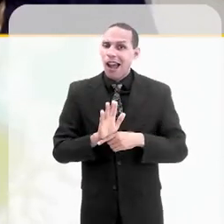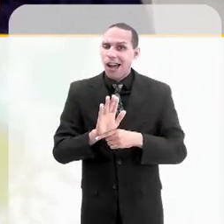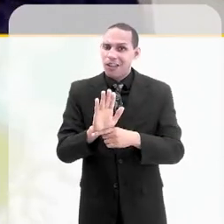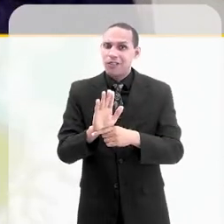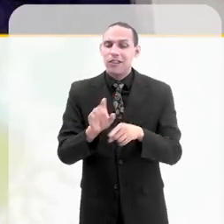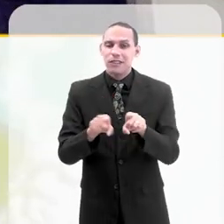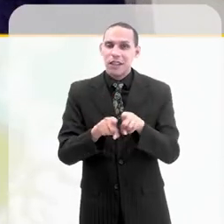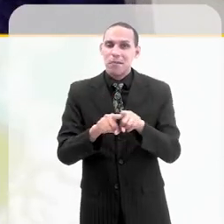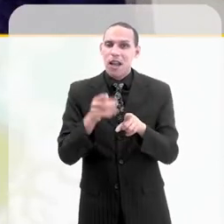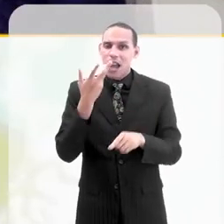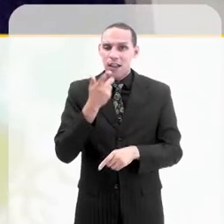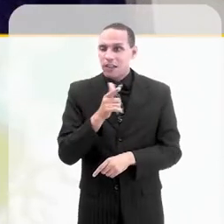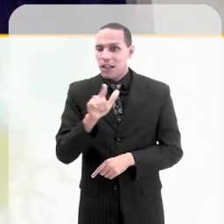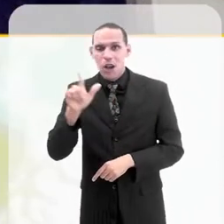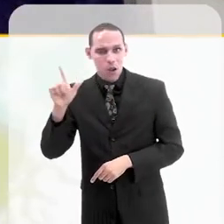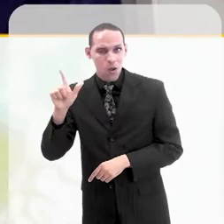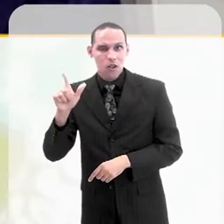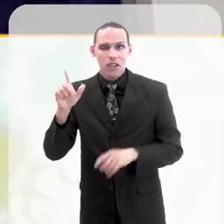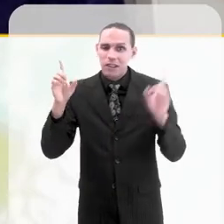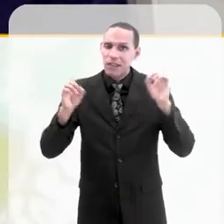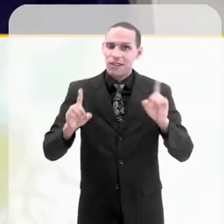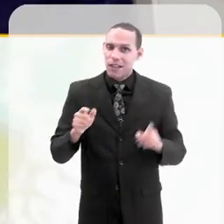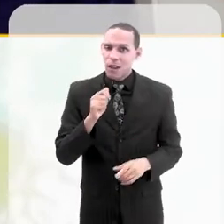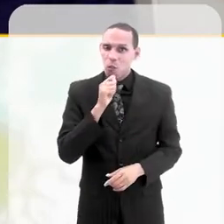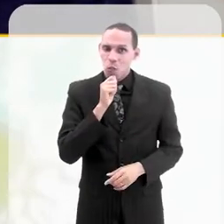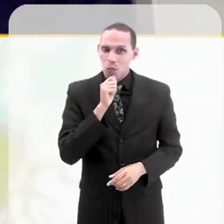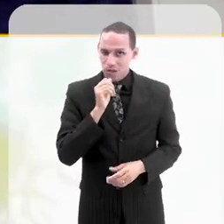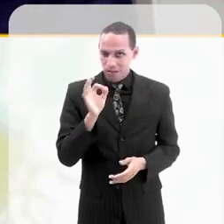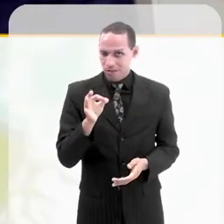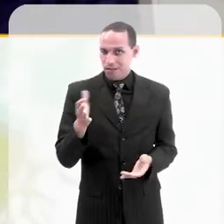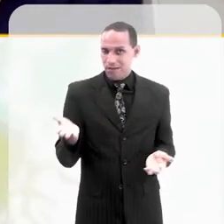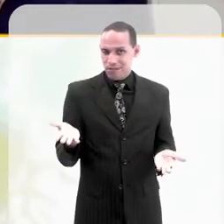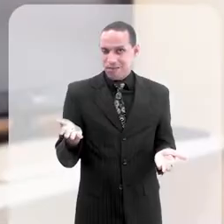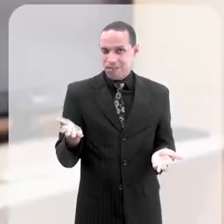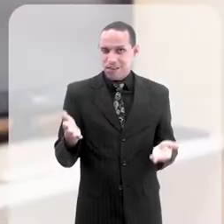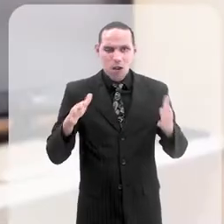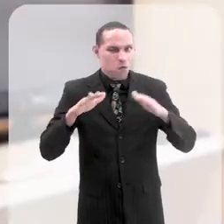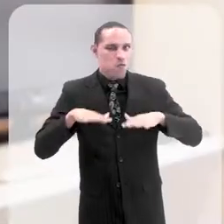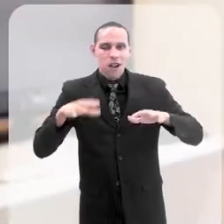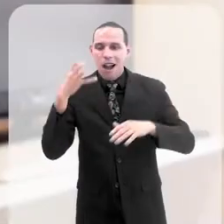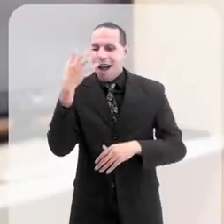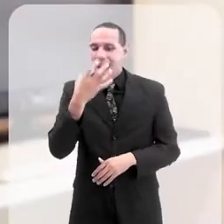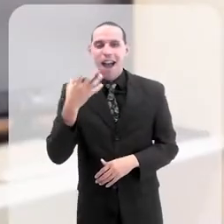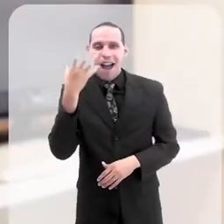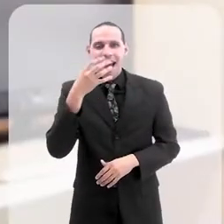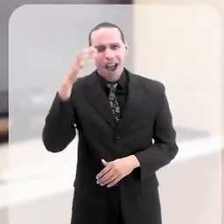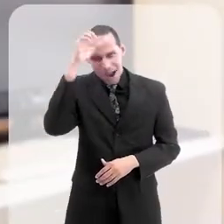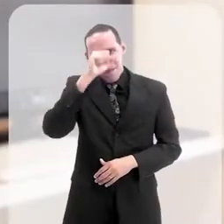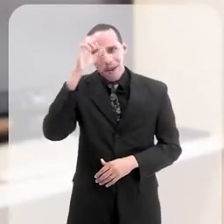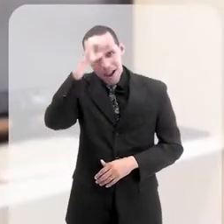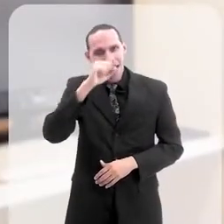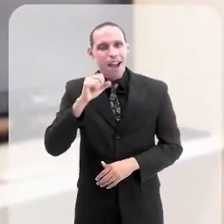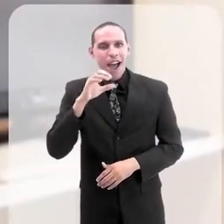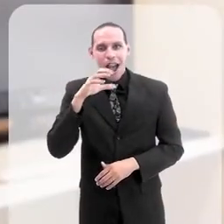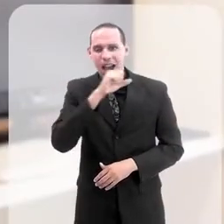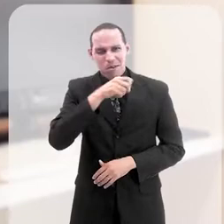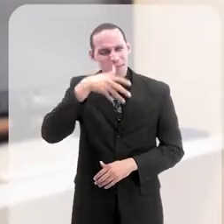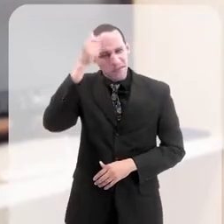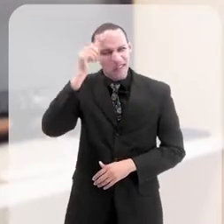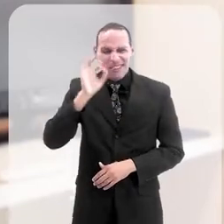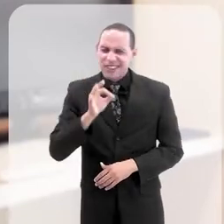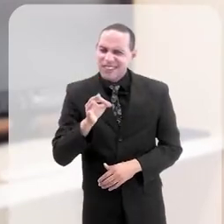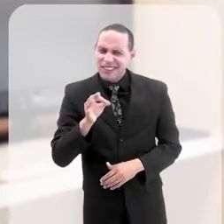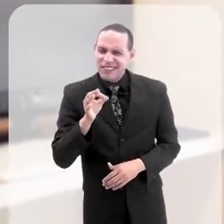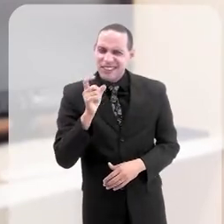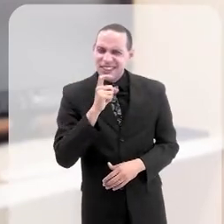ajuda também a crianças que não têm deficiência em sala de aula. Todas ficam apaixonadas e aprendem muito mais rápido, inclusive.